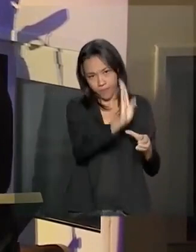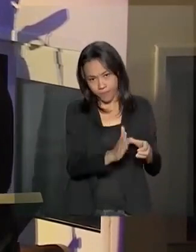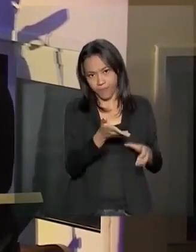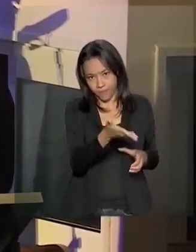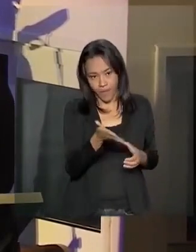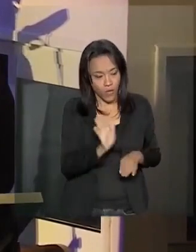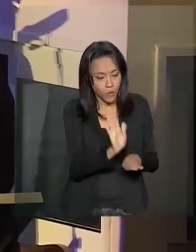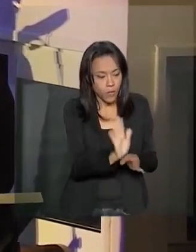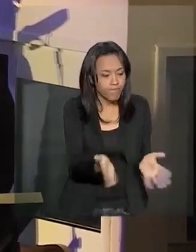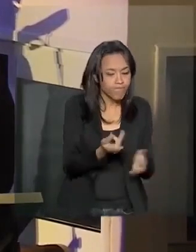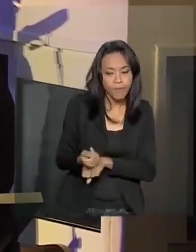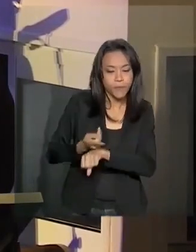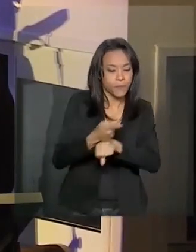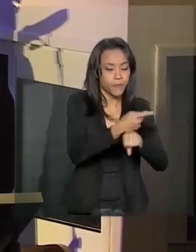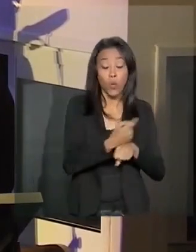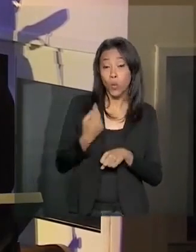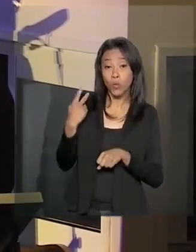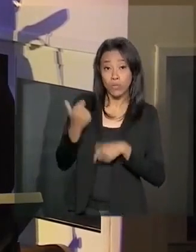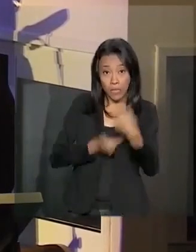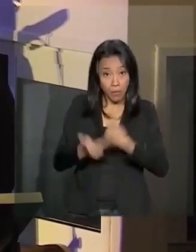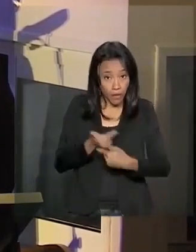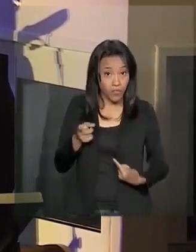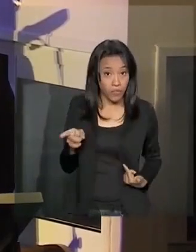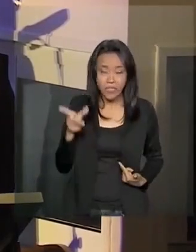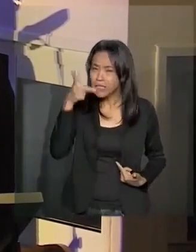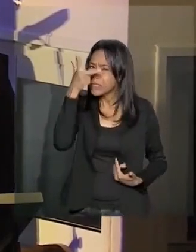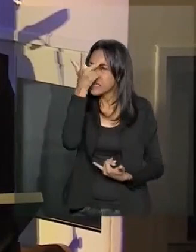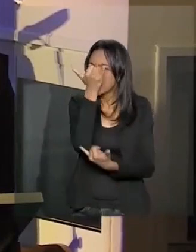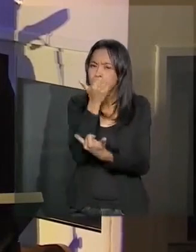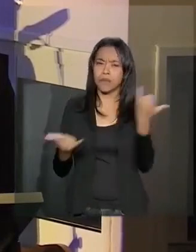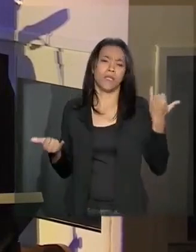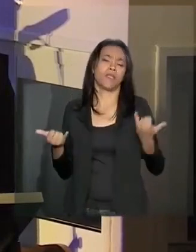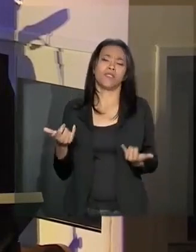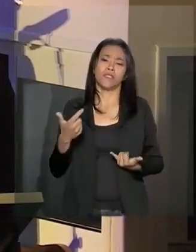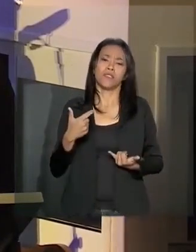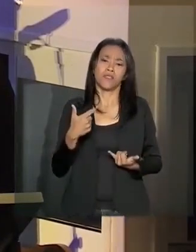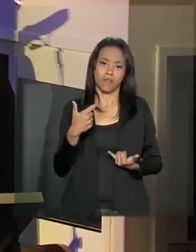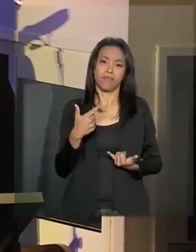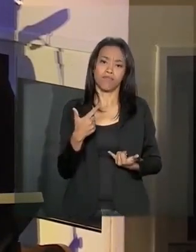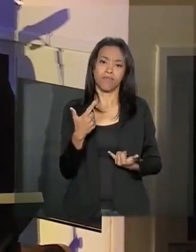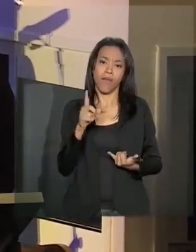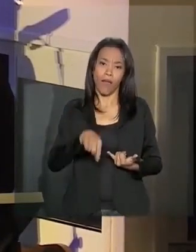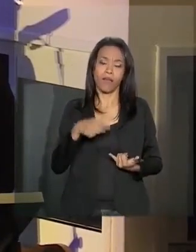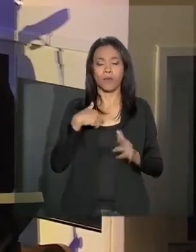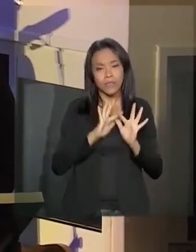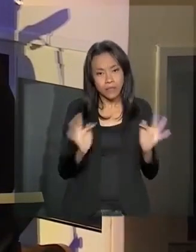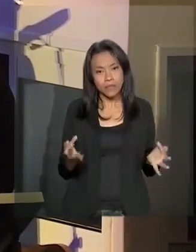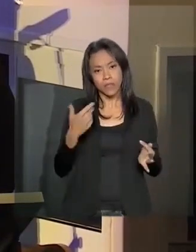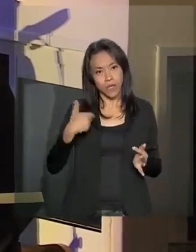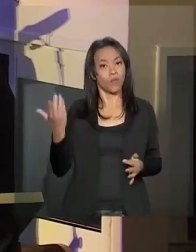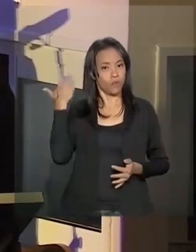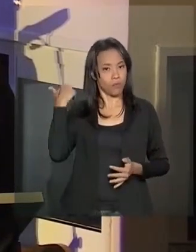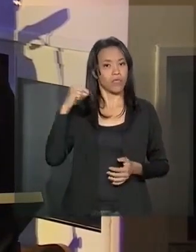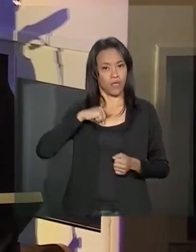O trabalho de vocês foi muito semelhante daquele, humildemente, prestado por mim no